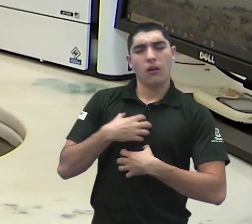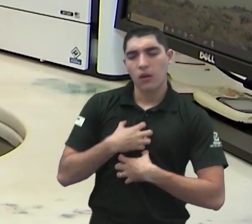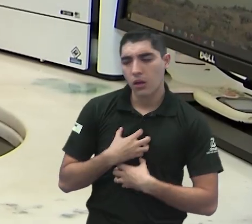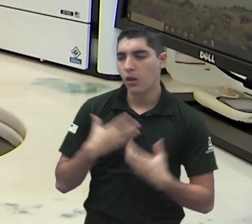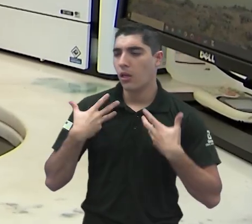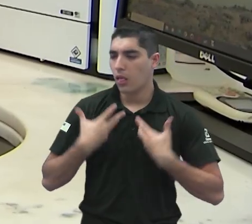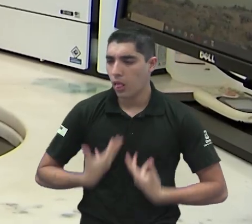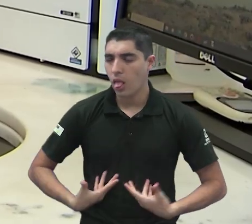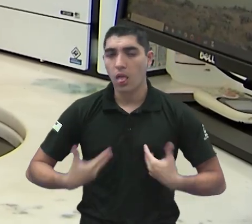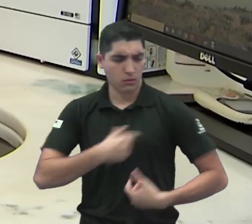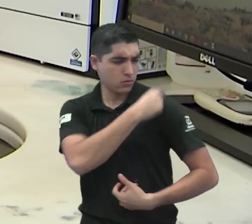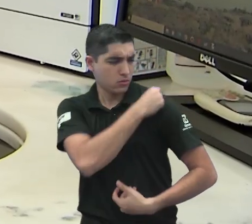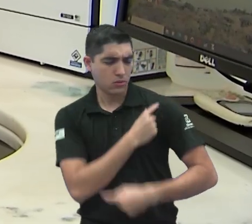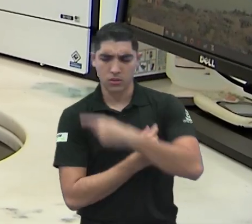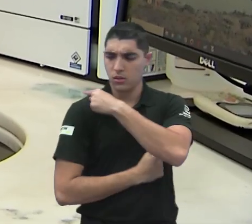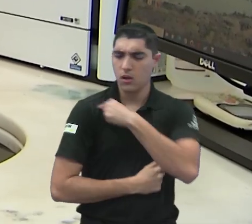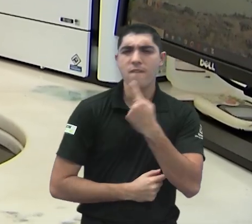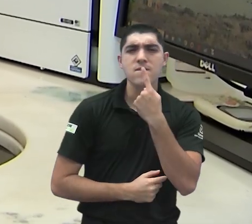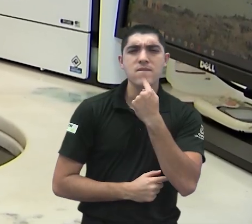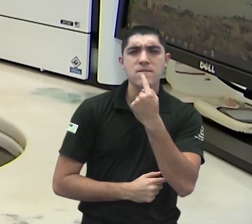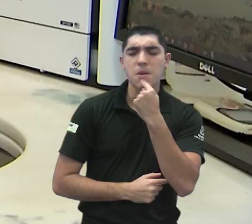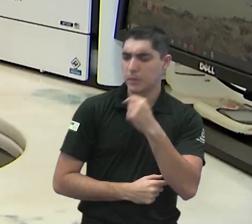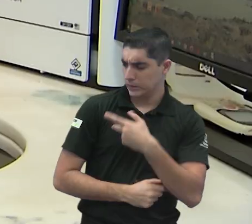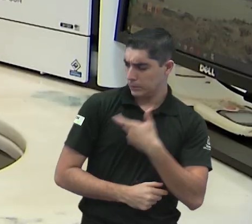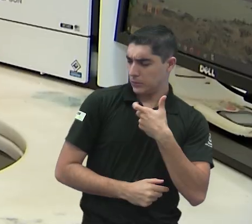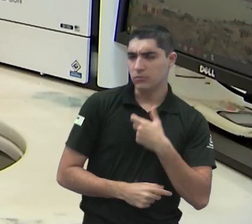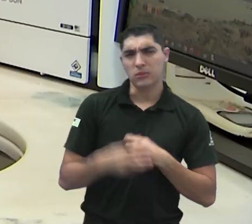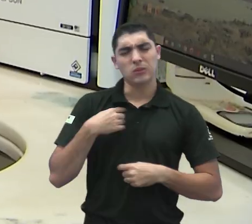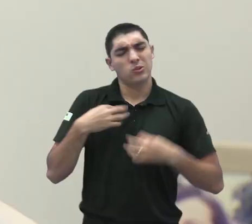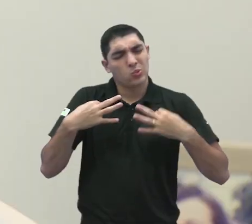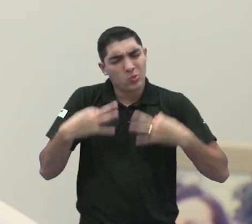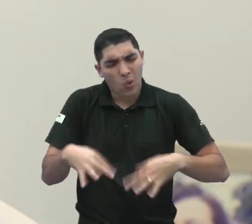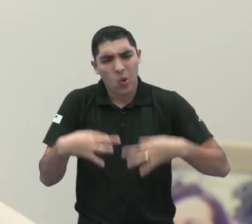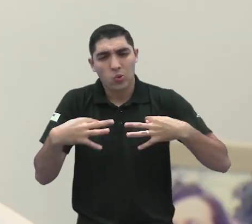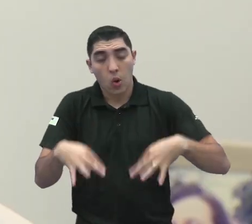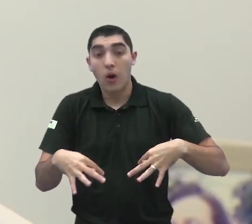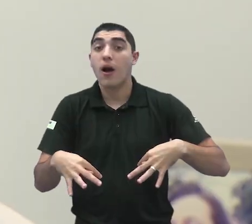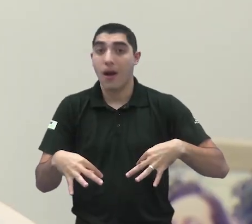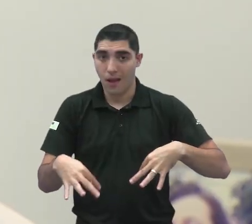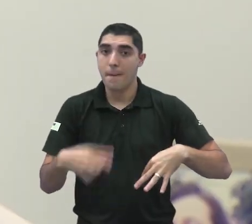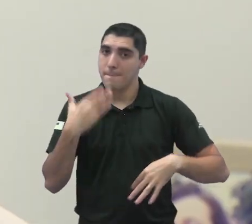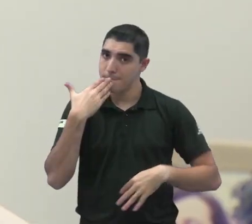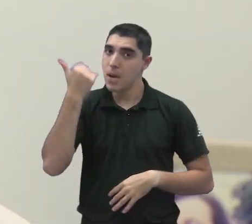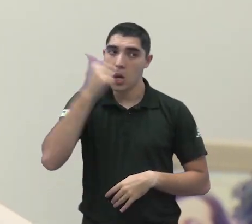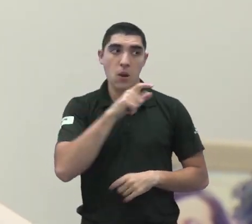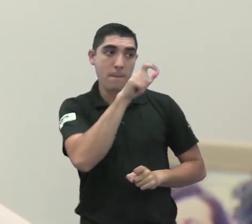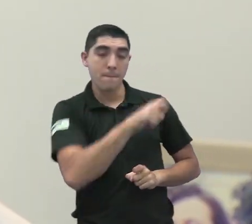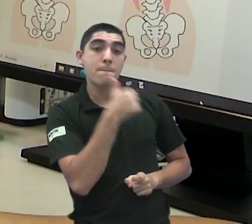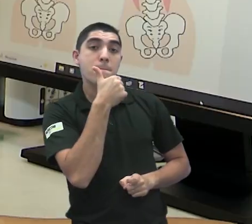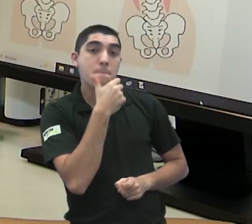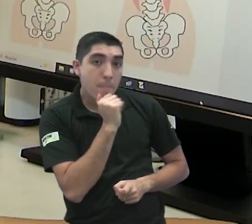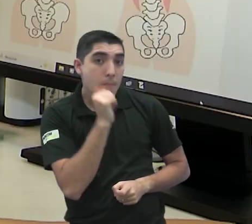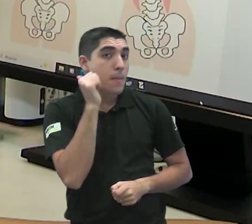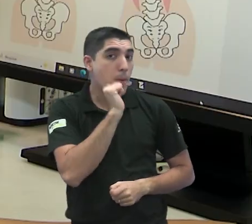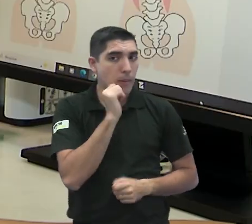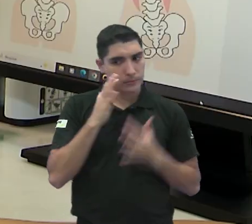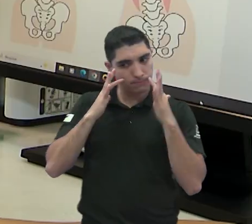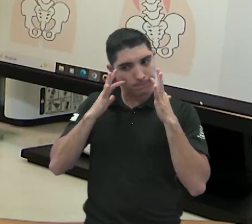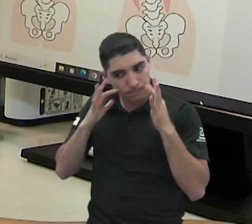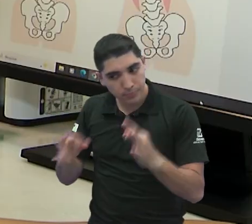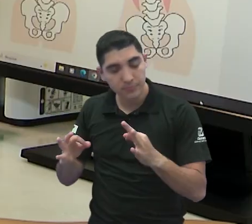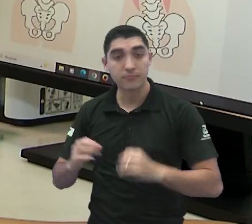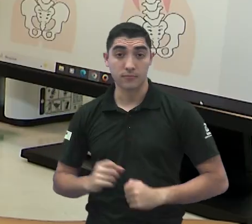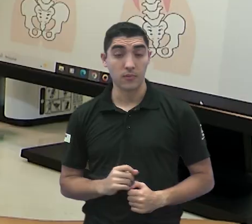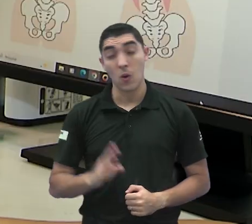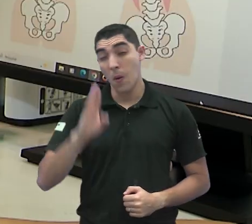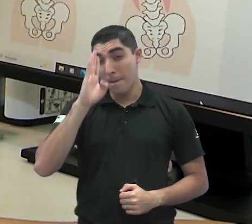excessivo, marcas vermelhas nos ombros e queixas frequentes de dor merecem a atenção dos pais. O principal